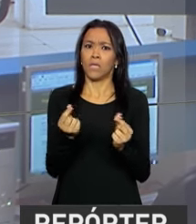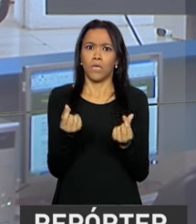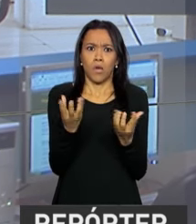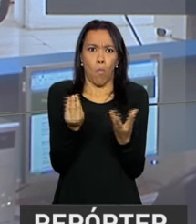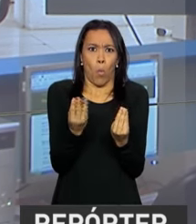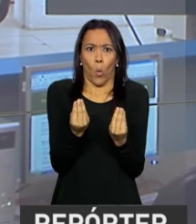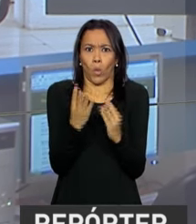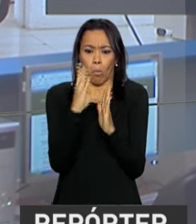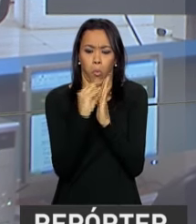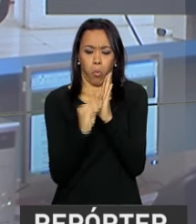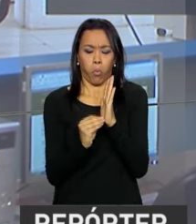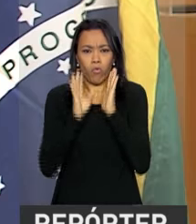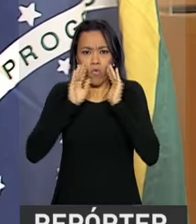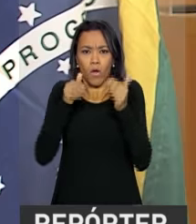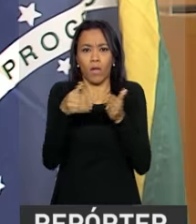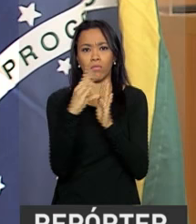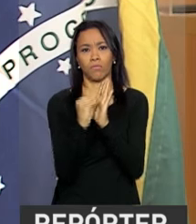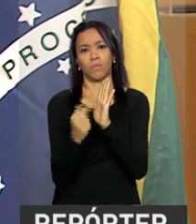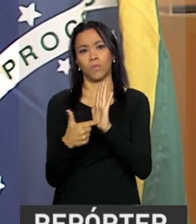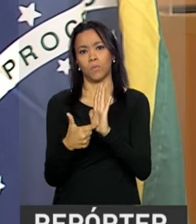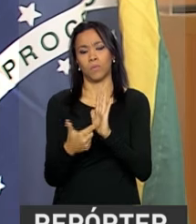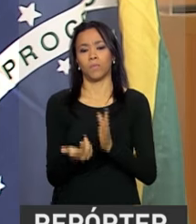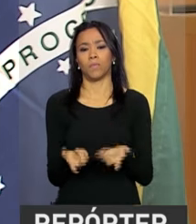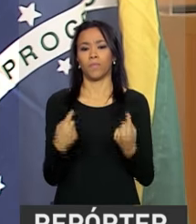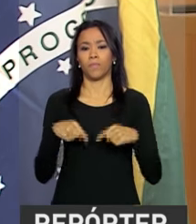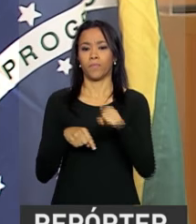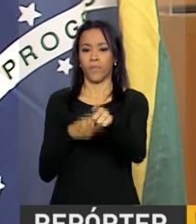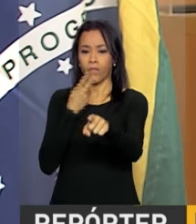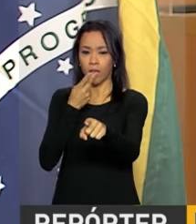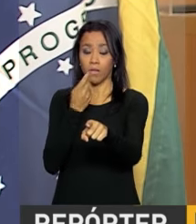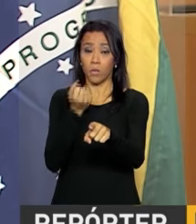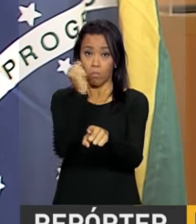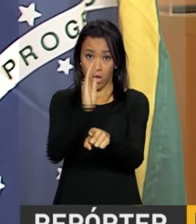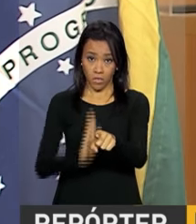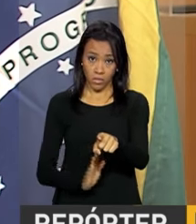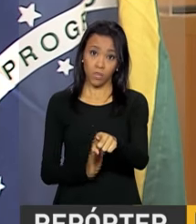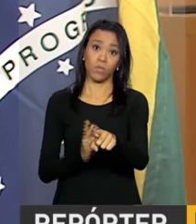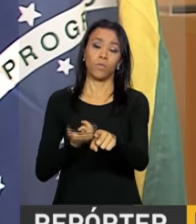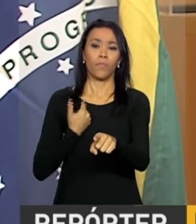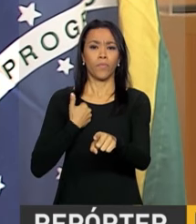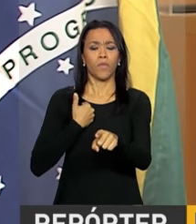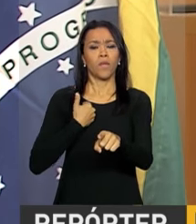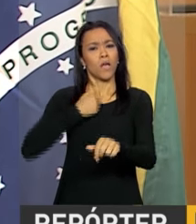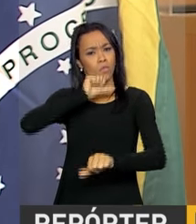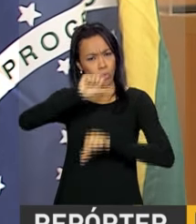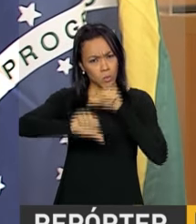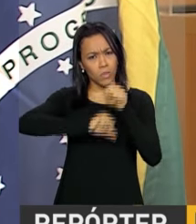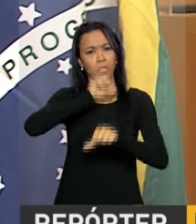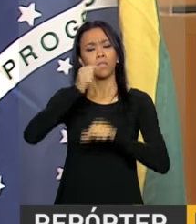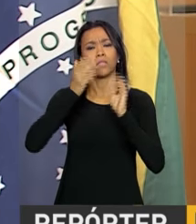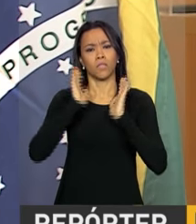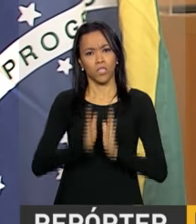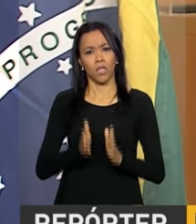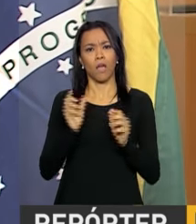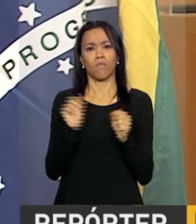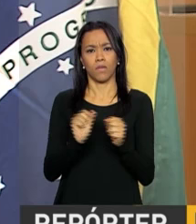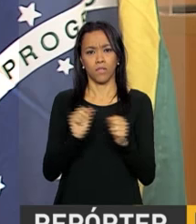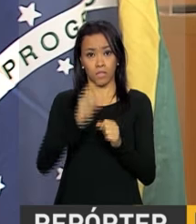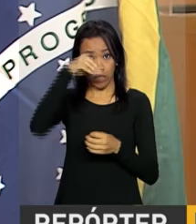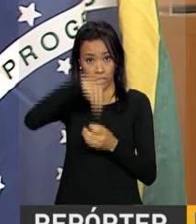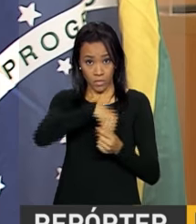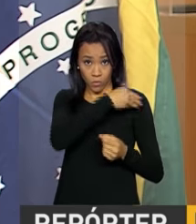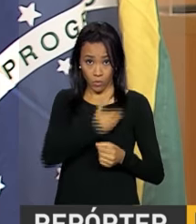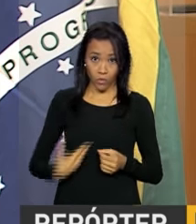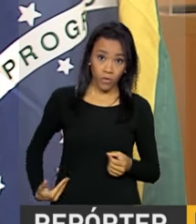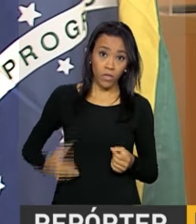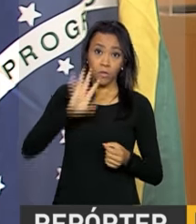no conteúdo o Brasil vai a partir das mudanças que nós estamos promovendo no governo temer